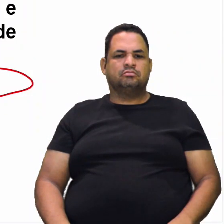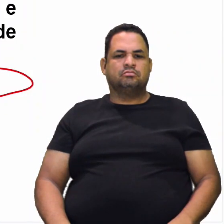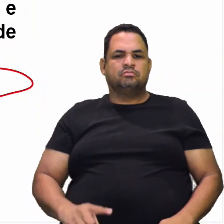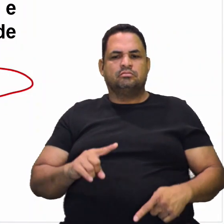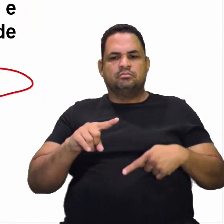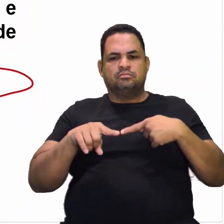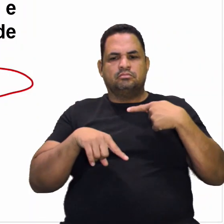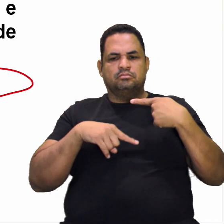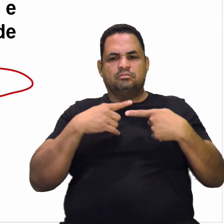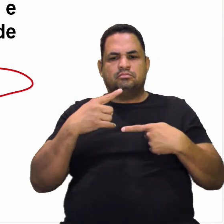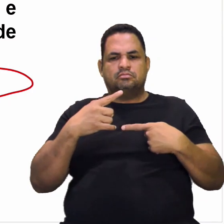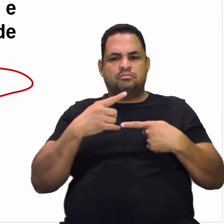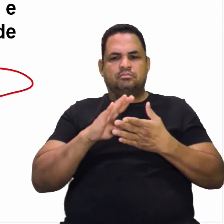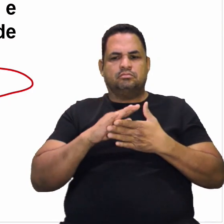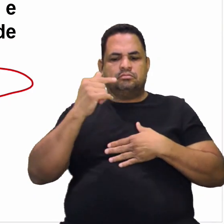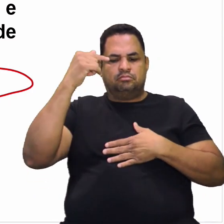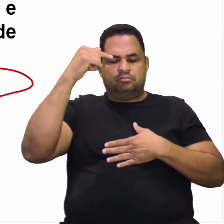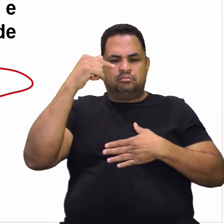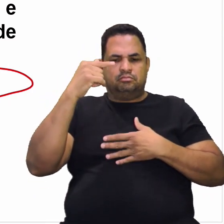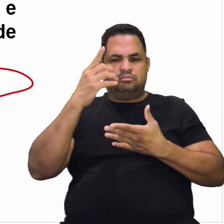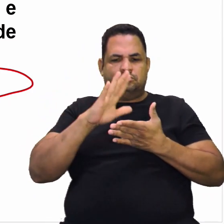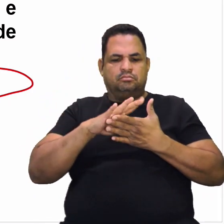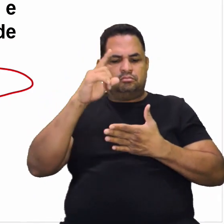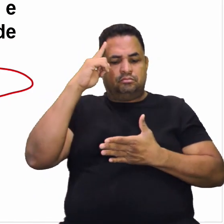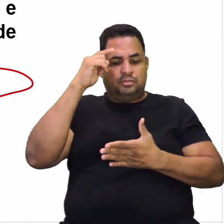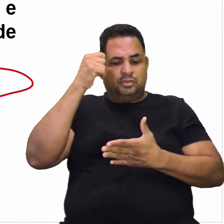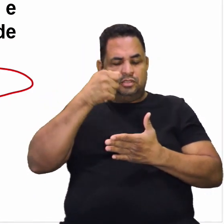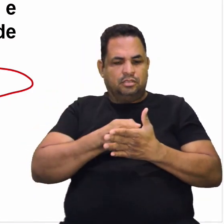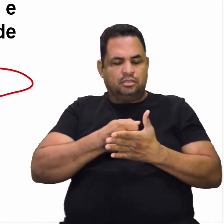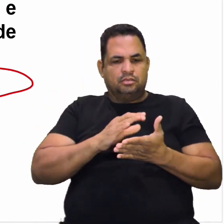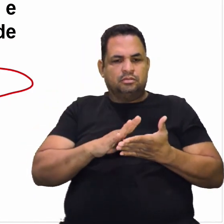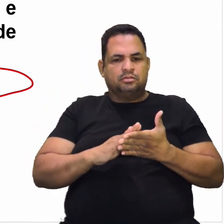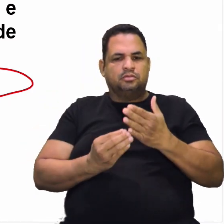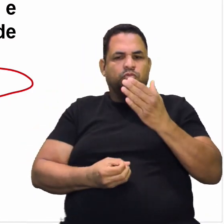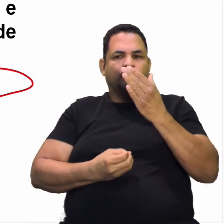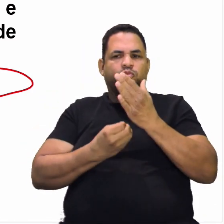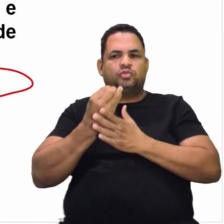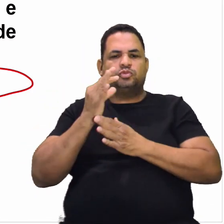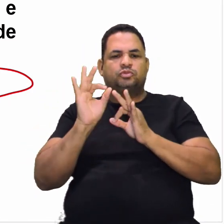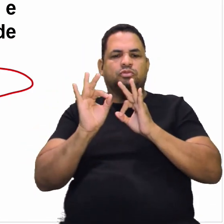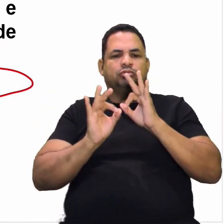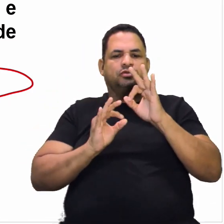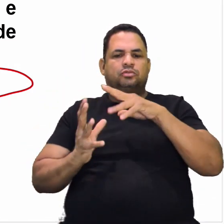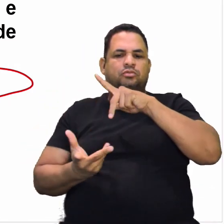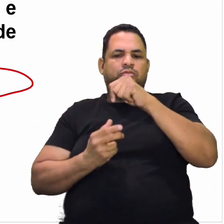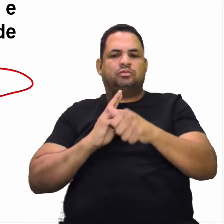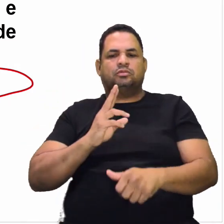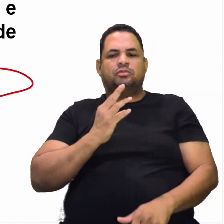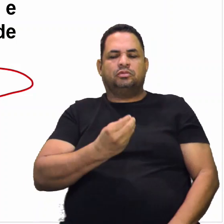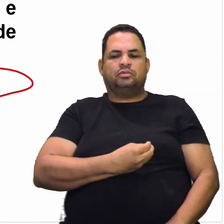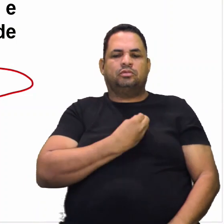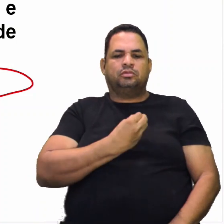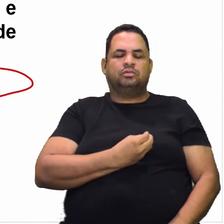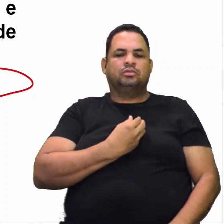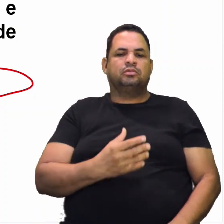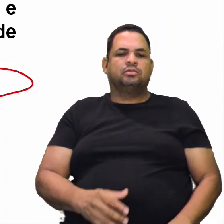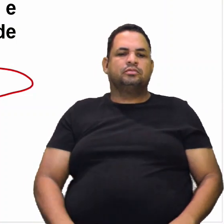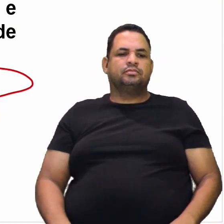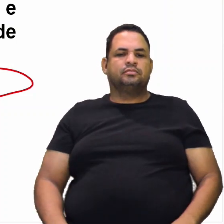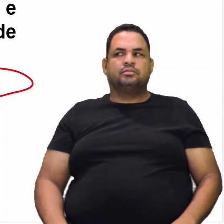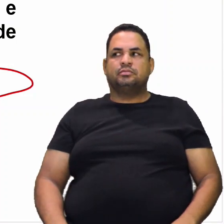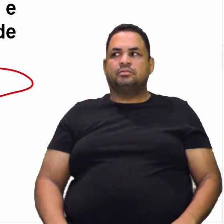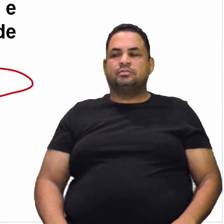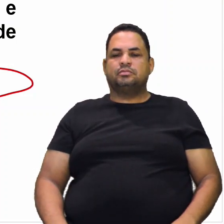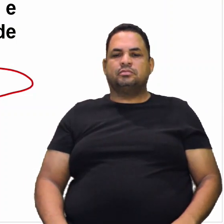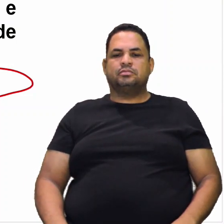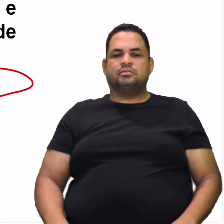depois de ter decidido existir, cria o mundo e o mantém vivo. É ele,